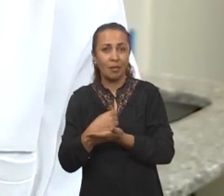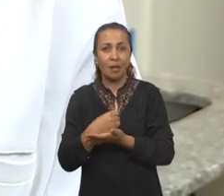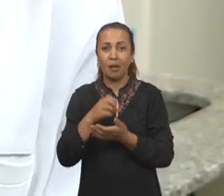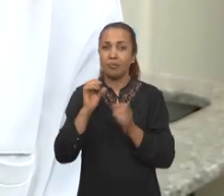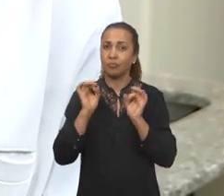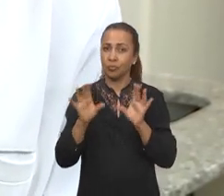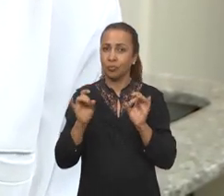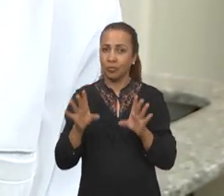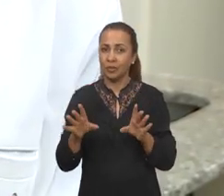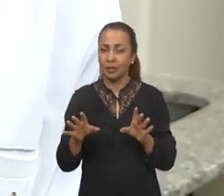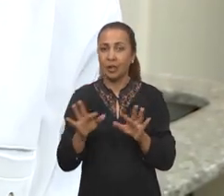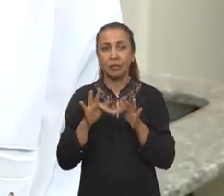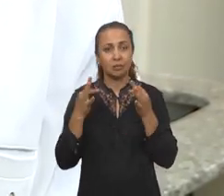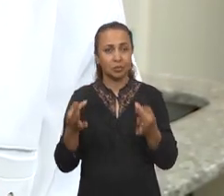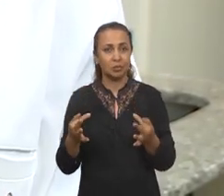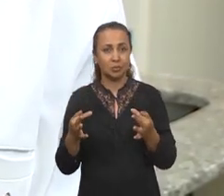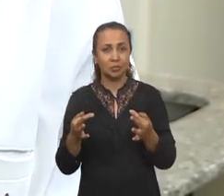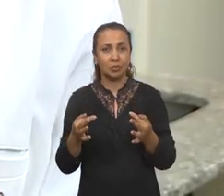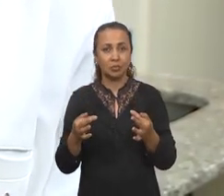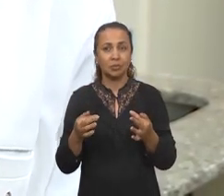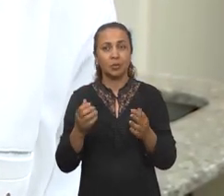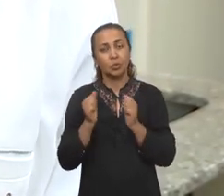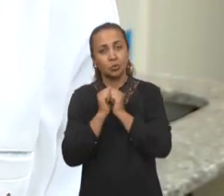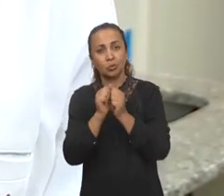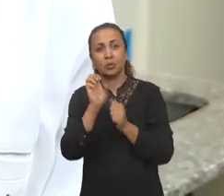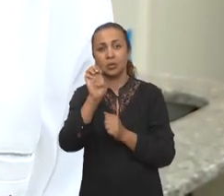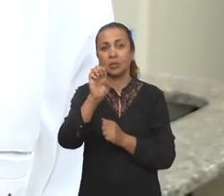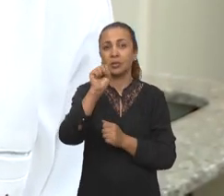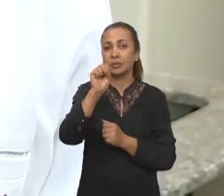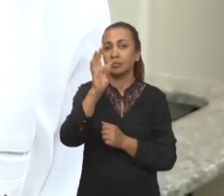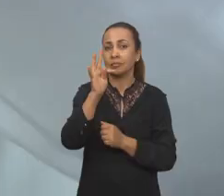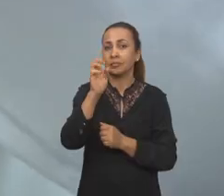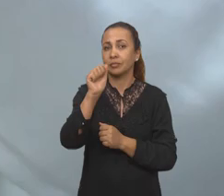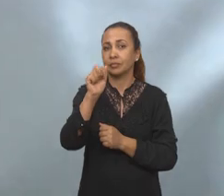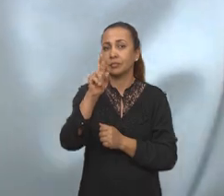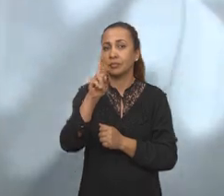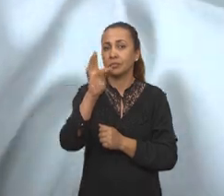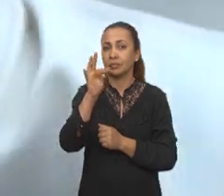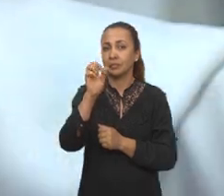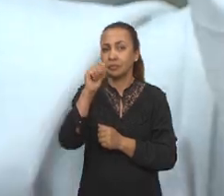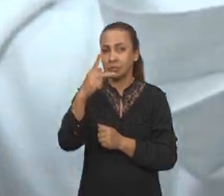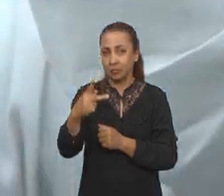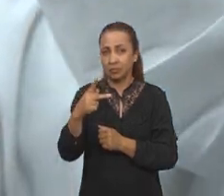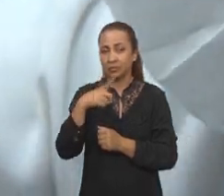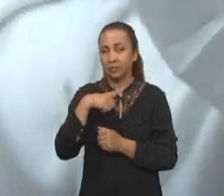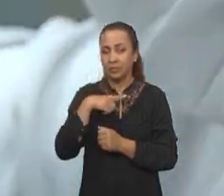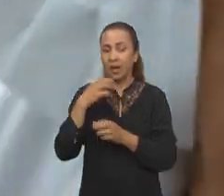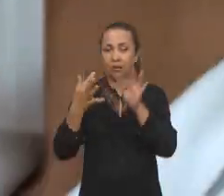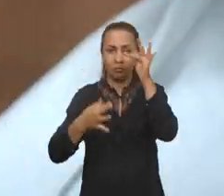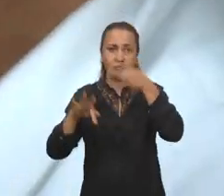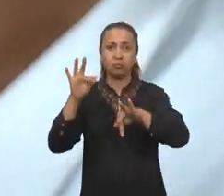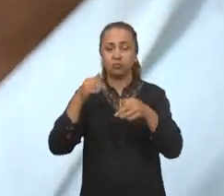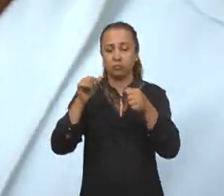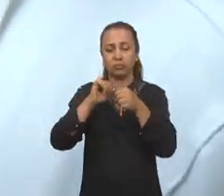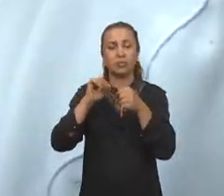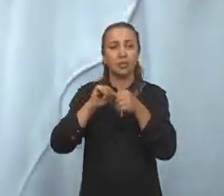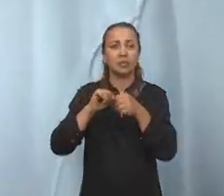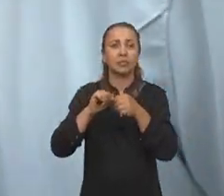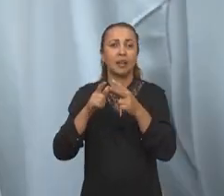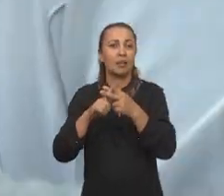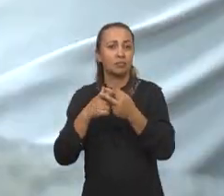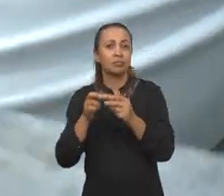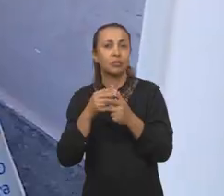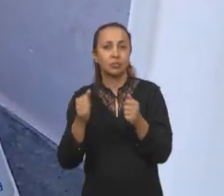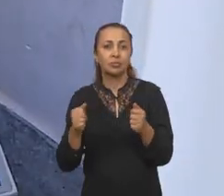comerciais então através da Startup que a gente fundou aqui no laboratório a ideia de produzir esses